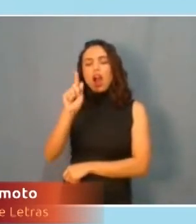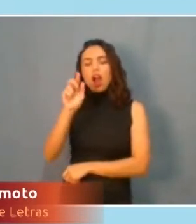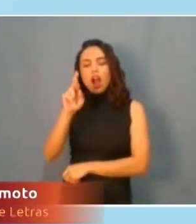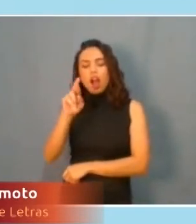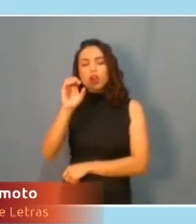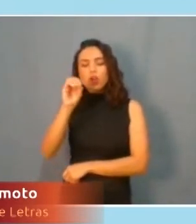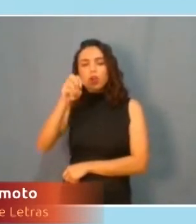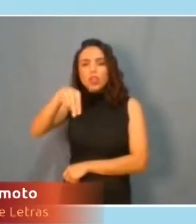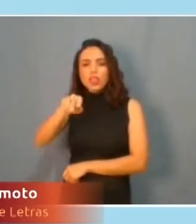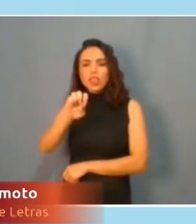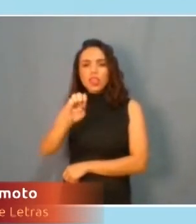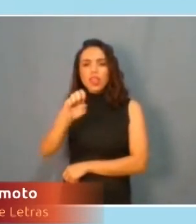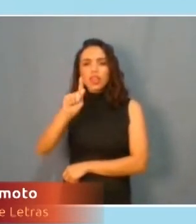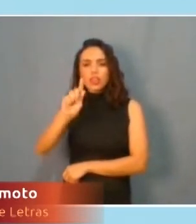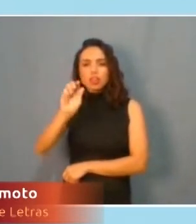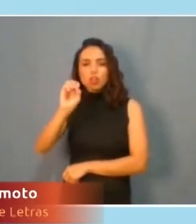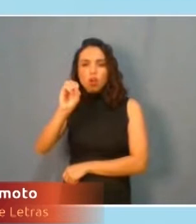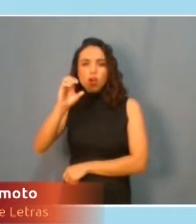os trabalhadores do campo,